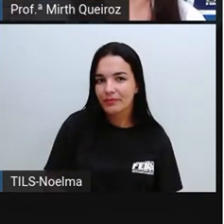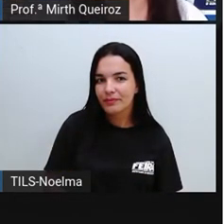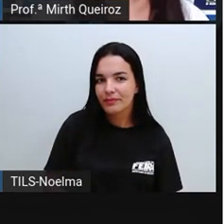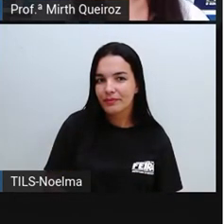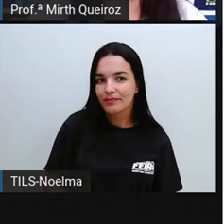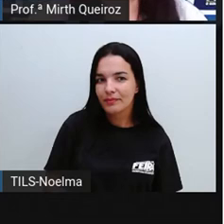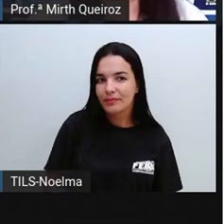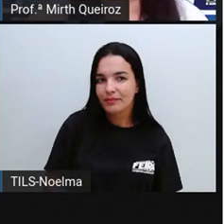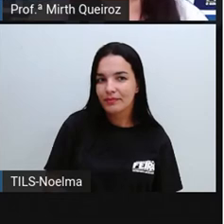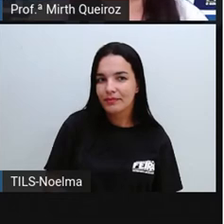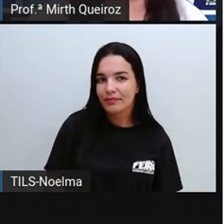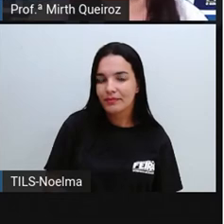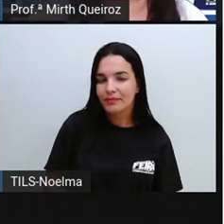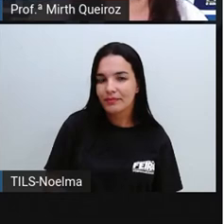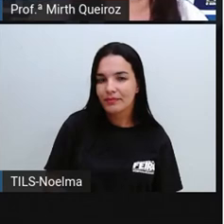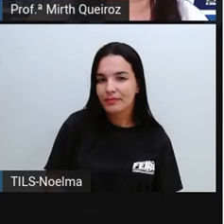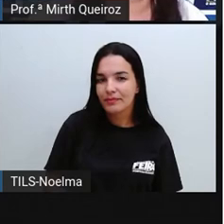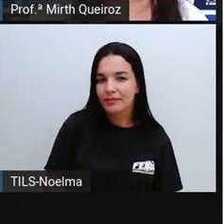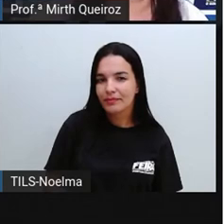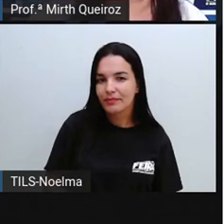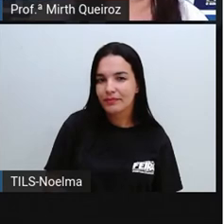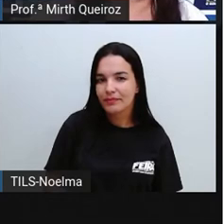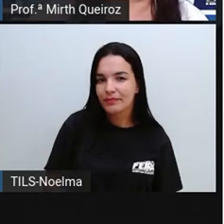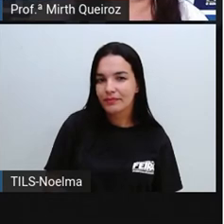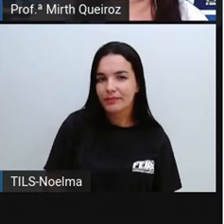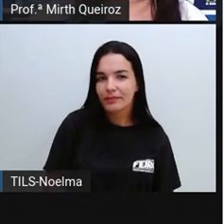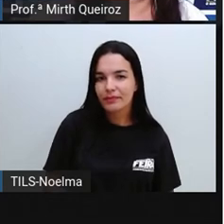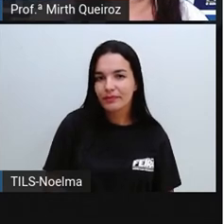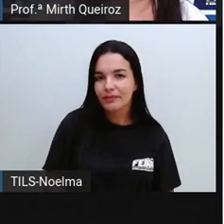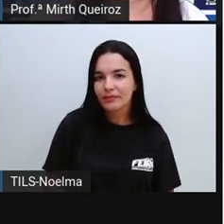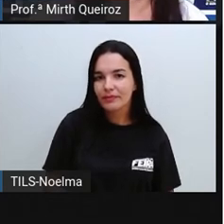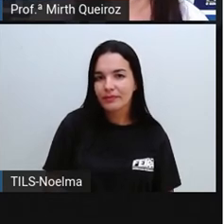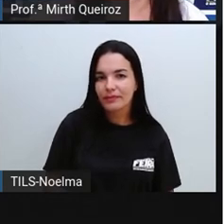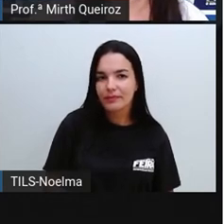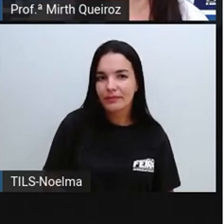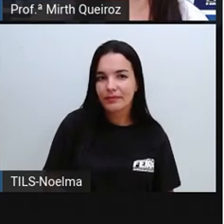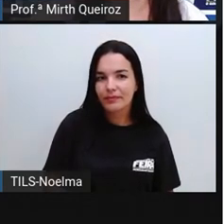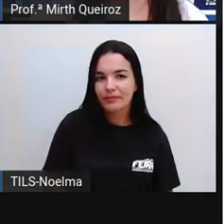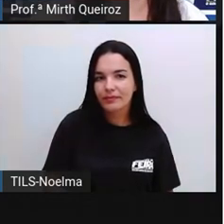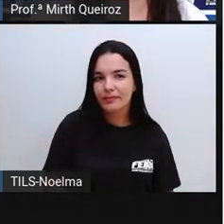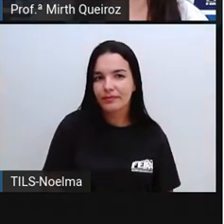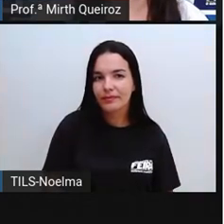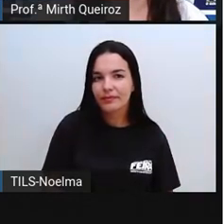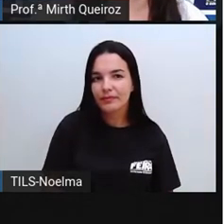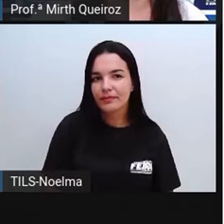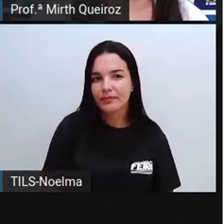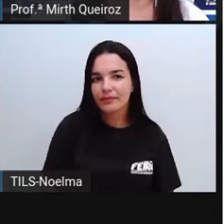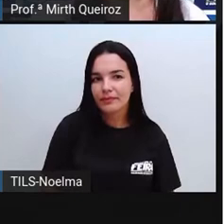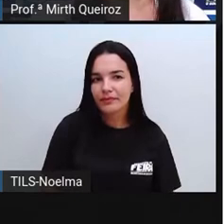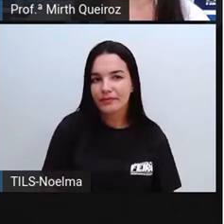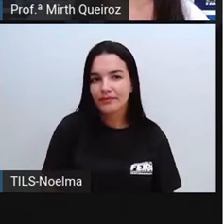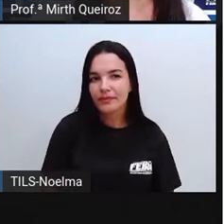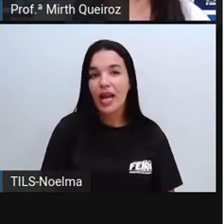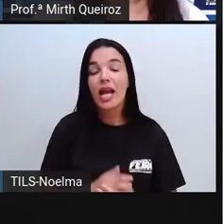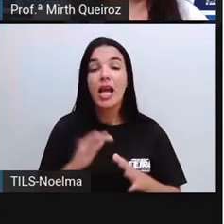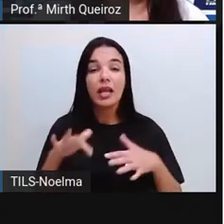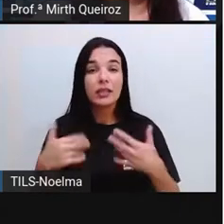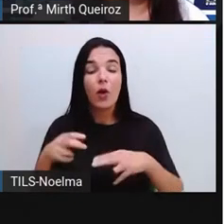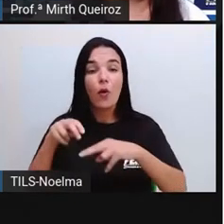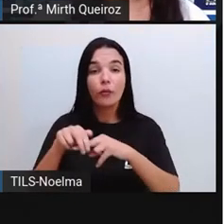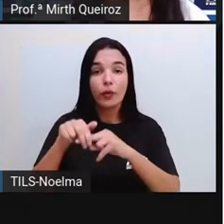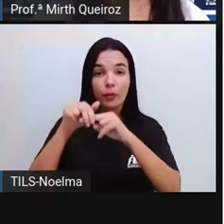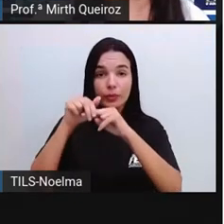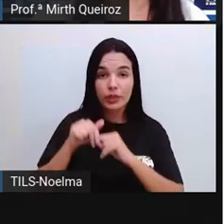Vou começar de novo esse slide, viu? Edição aí. 22 minutos. Foi por